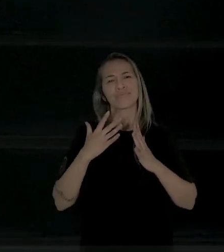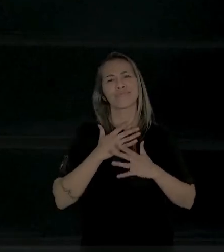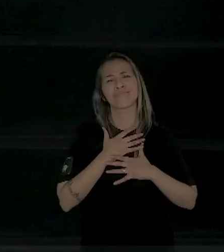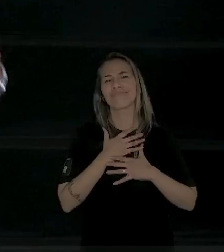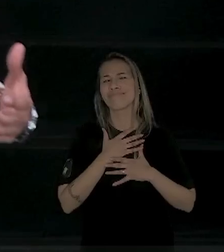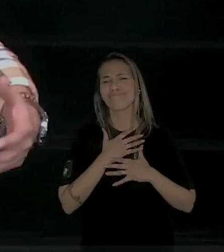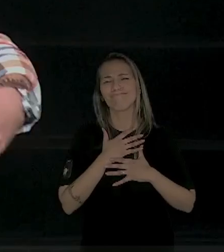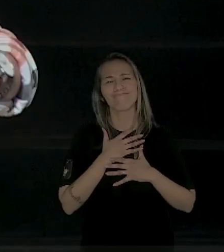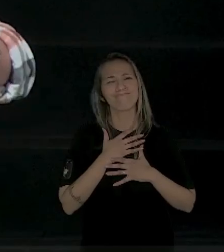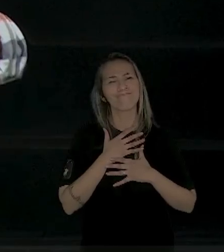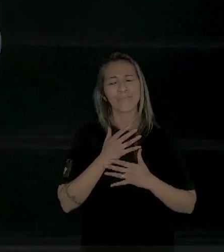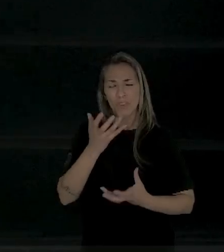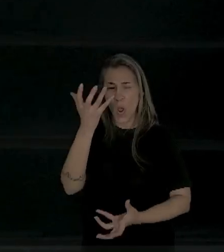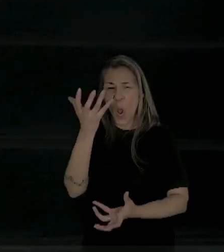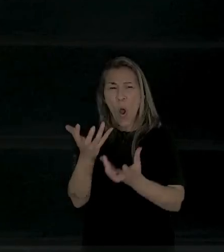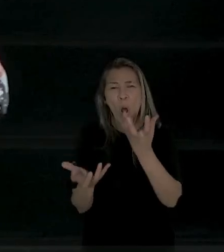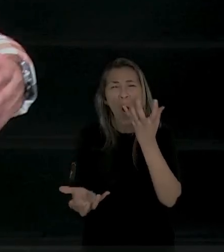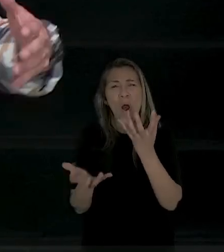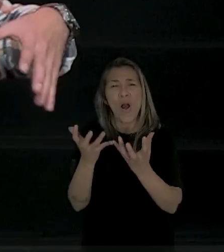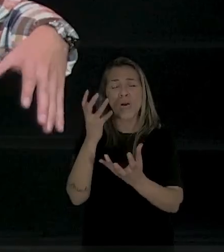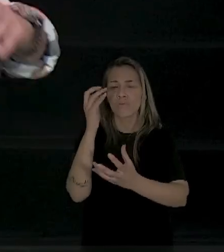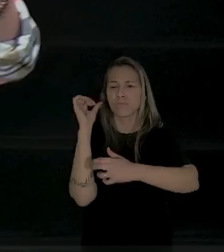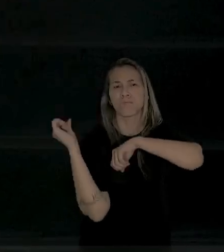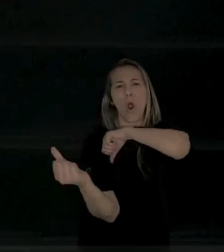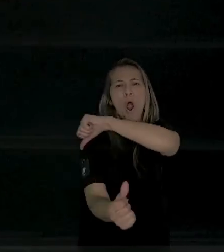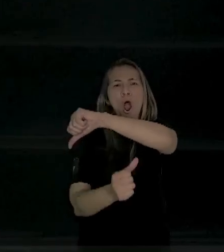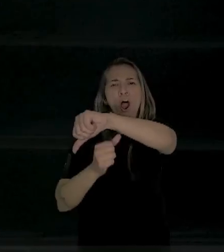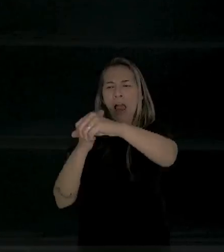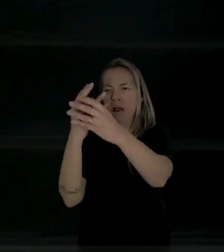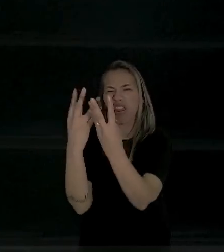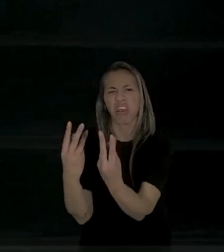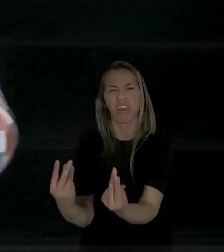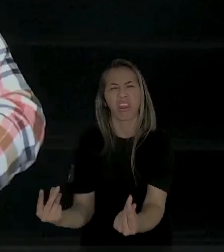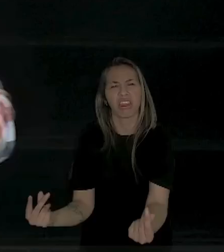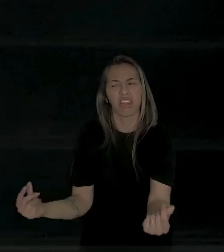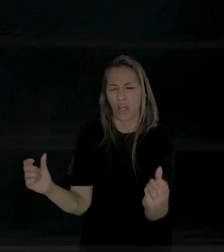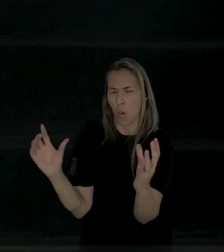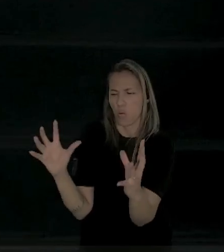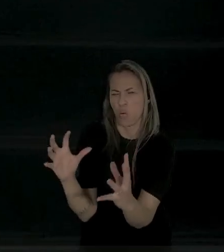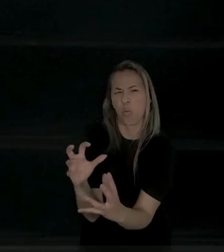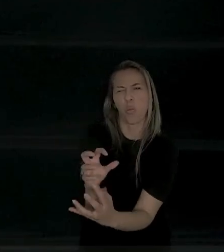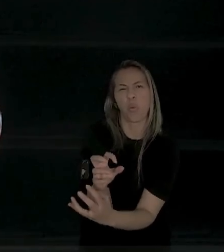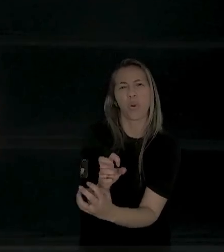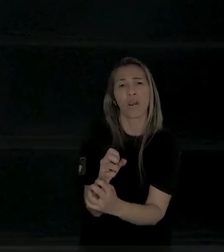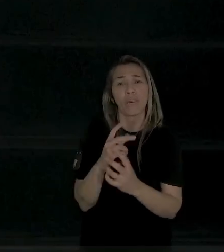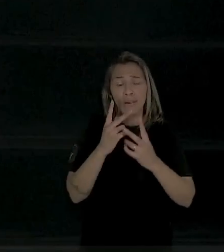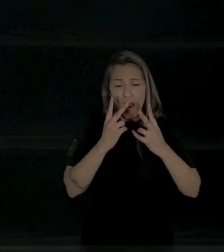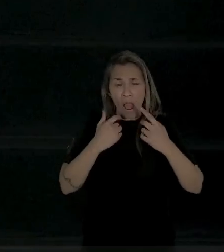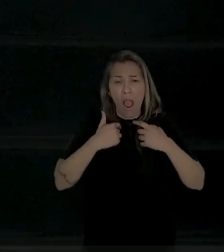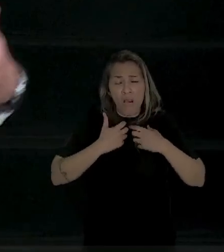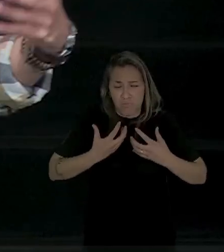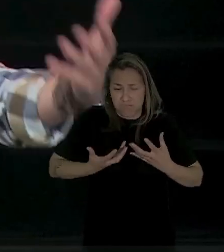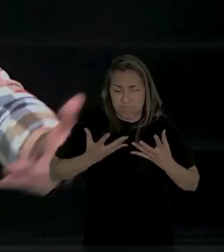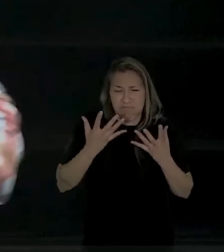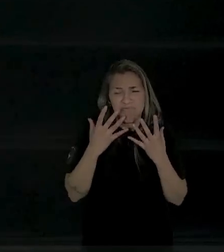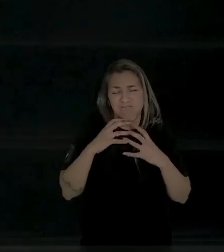como tudo, o fogo muda o aspecto, não é verdade? O fogo derrete, o fogo diminui, o fogo consome. Ah, e talvez você está numa